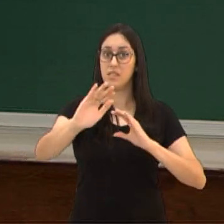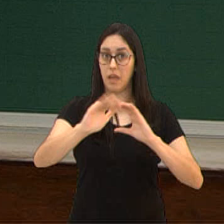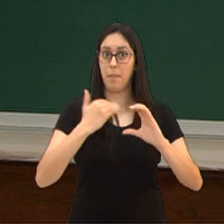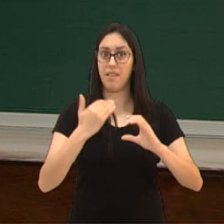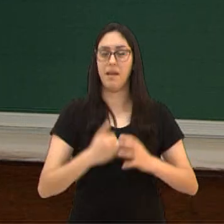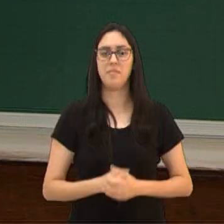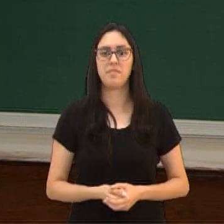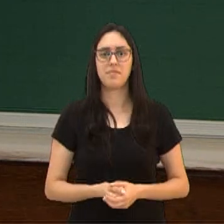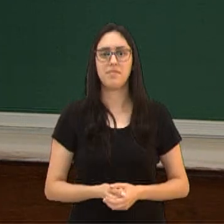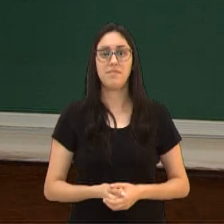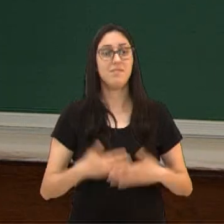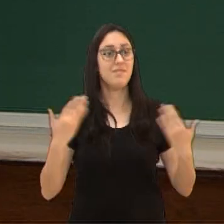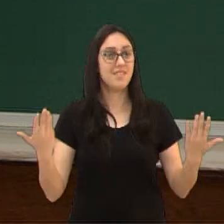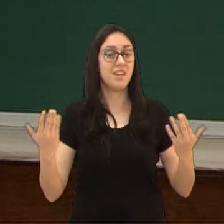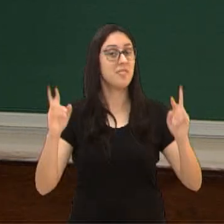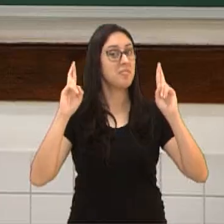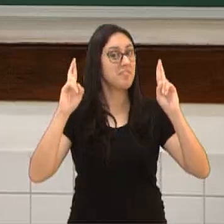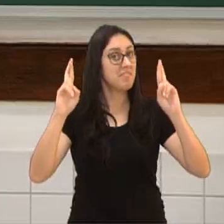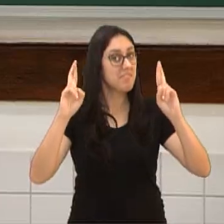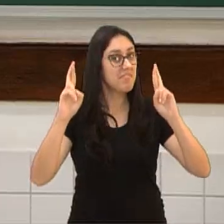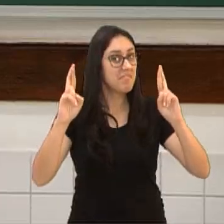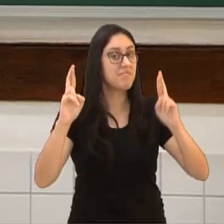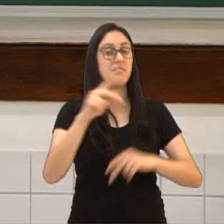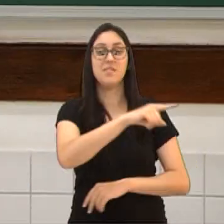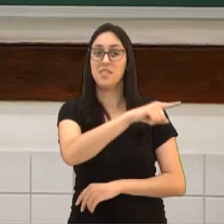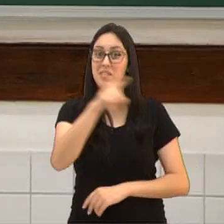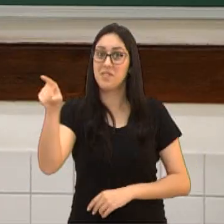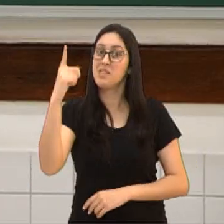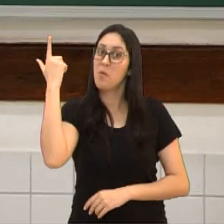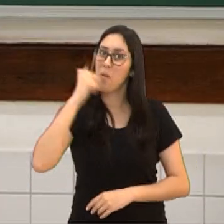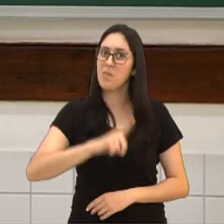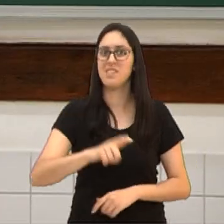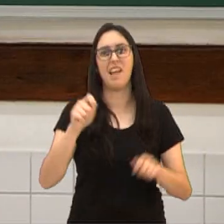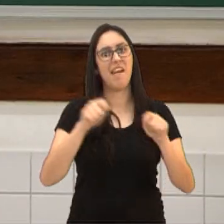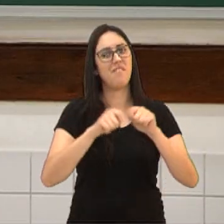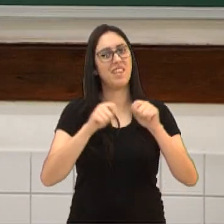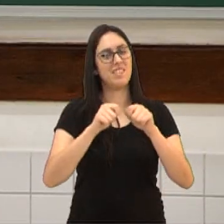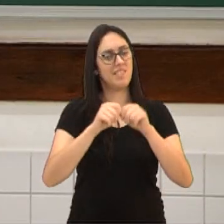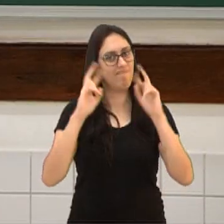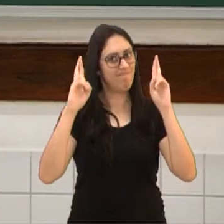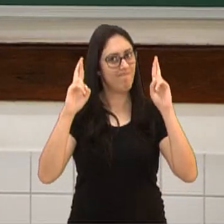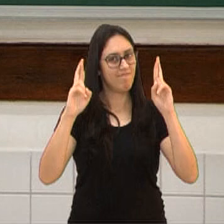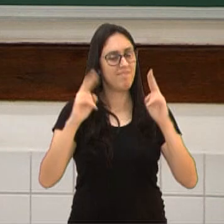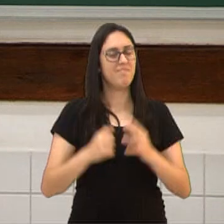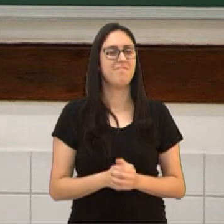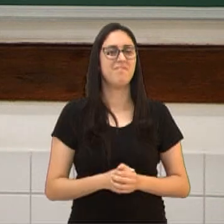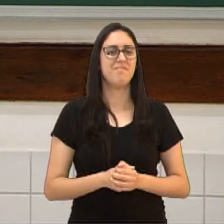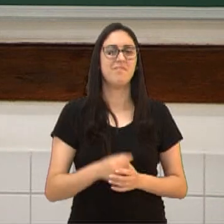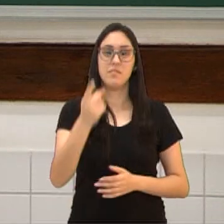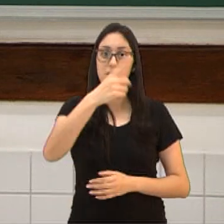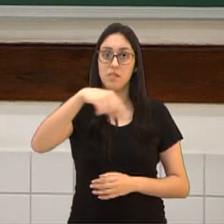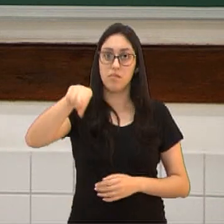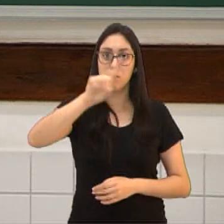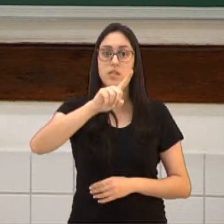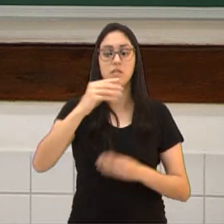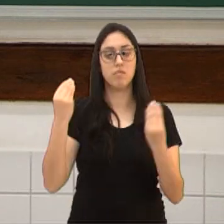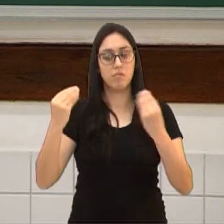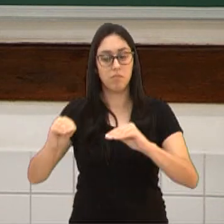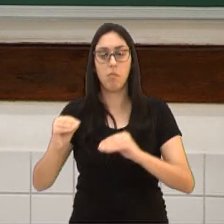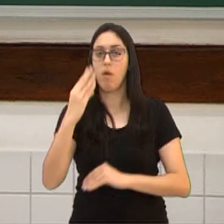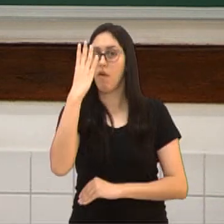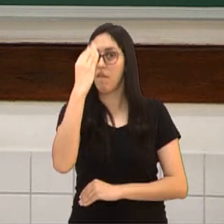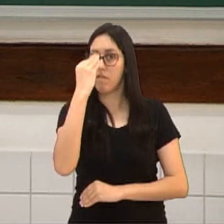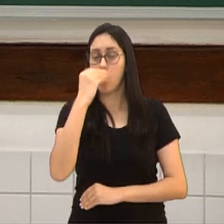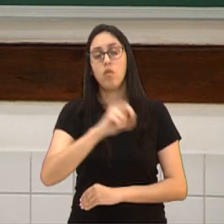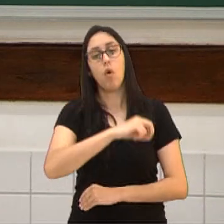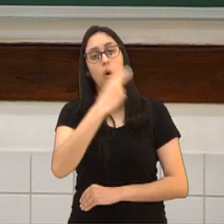ensinoreligioso.deb@gmail.com. Então, desejo a todos, né, que realmente consigam fazer essa atividade, né, e postar uma foto e mandar ou